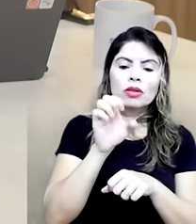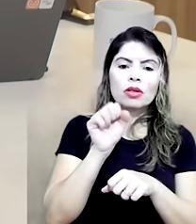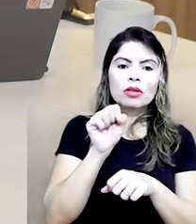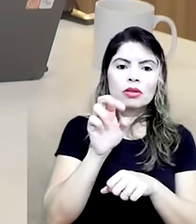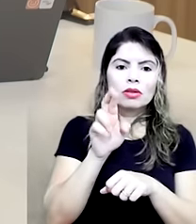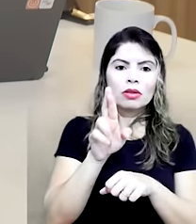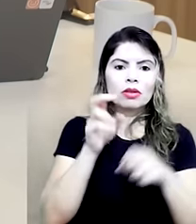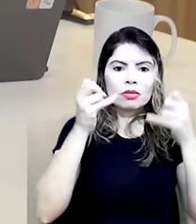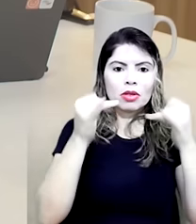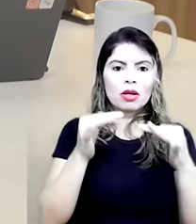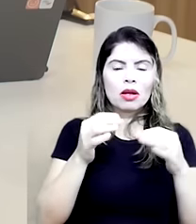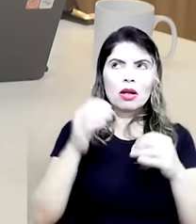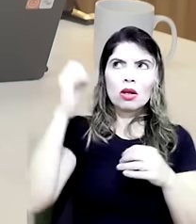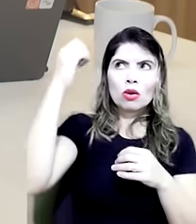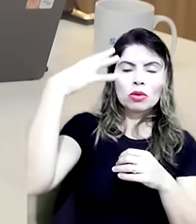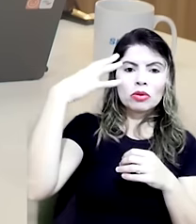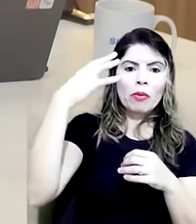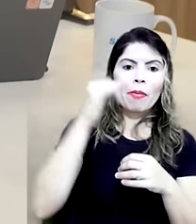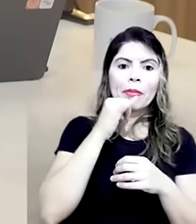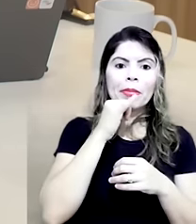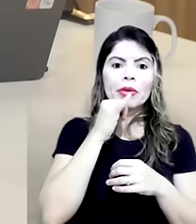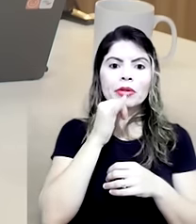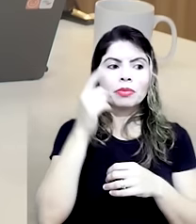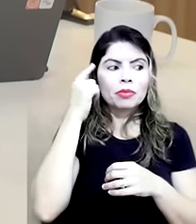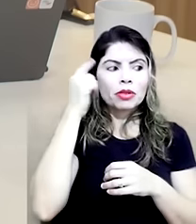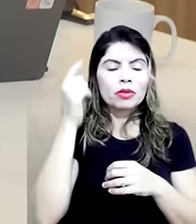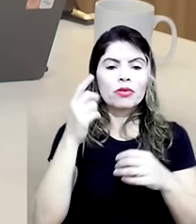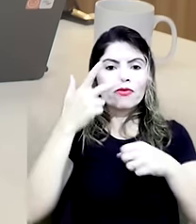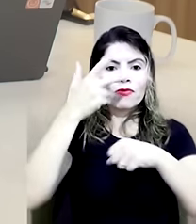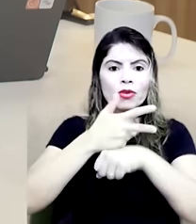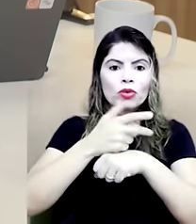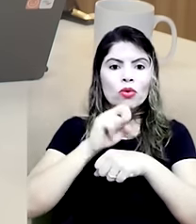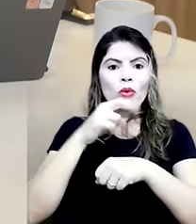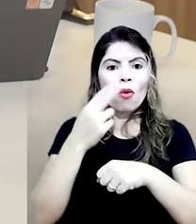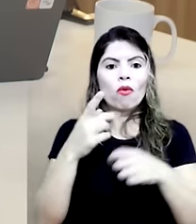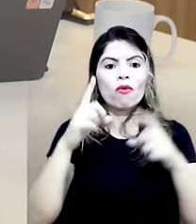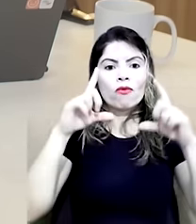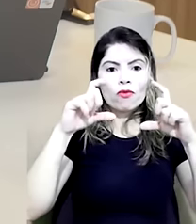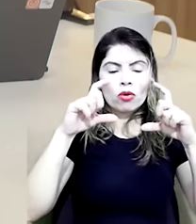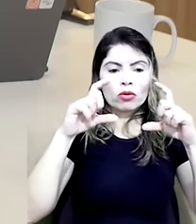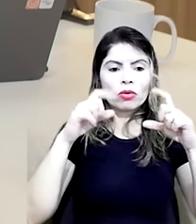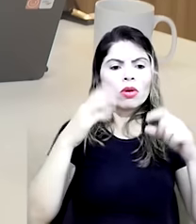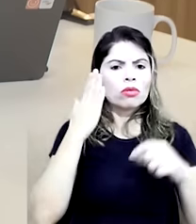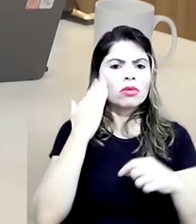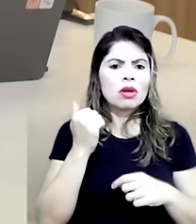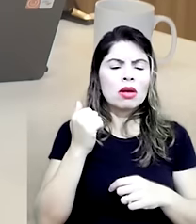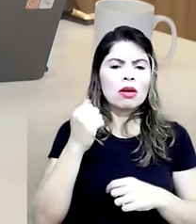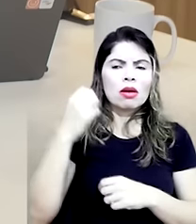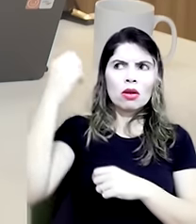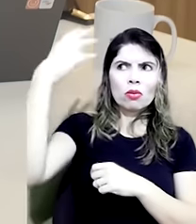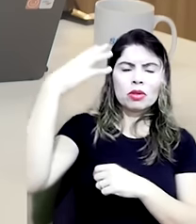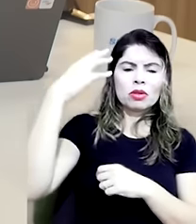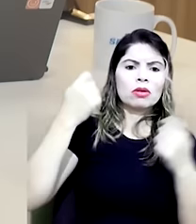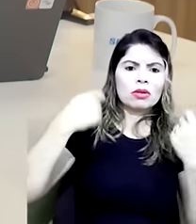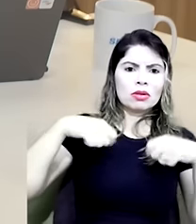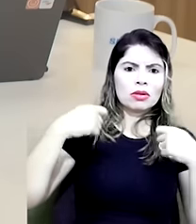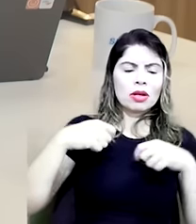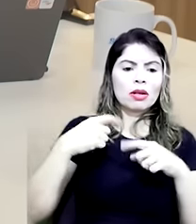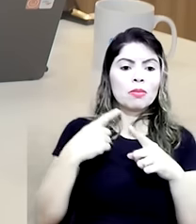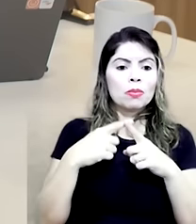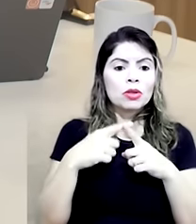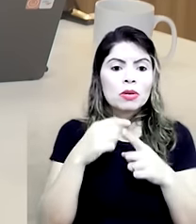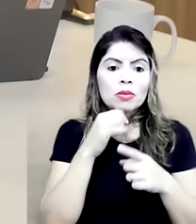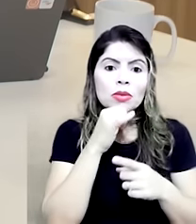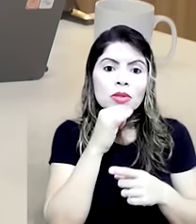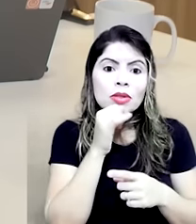paraa foto eu sei que a iluminação ela é necessária porque se a gente não tivesse luz aqui ninguém estaria vendo a gente por exemplo né então ela é o básico